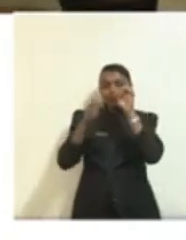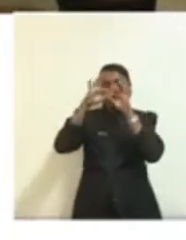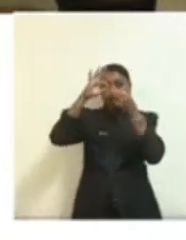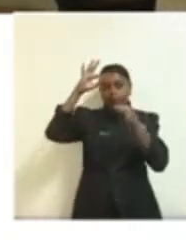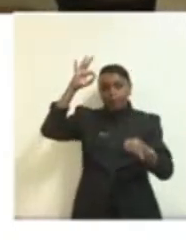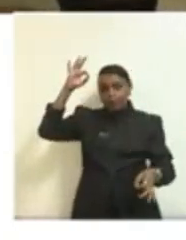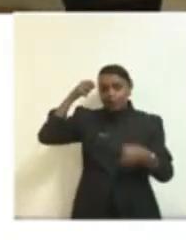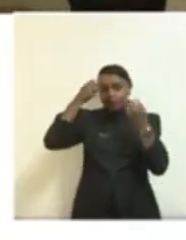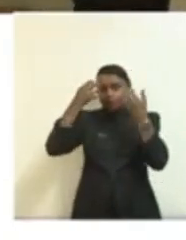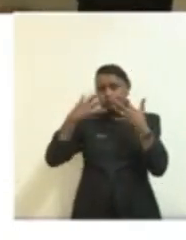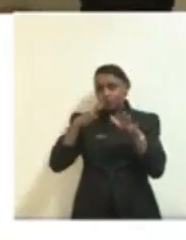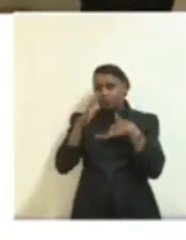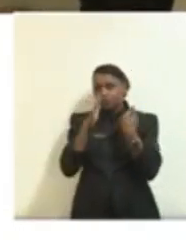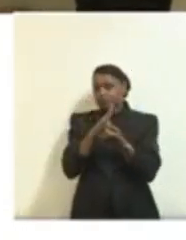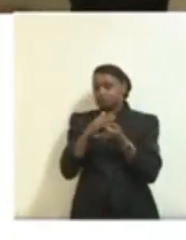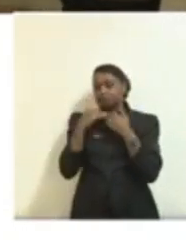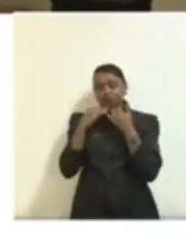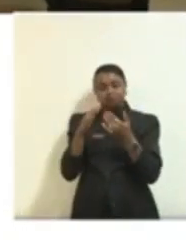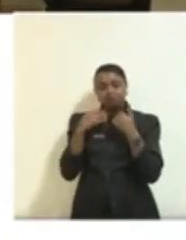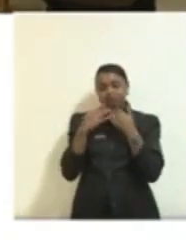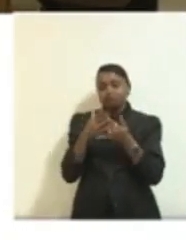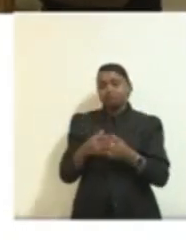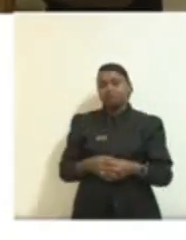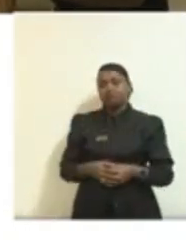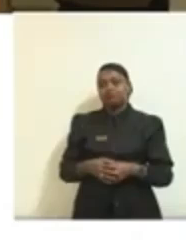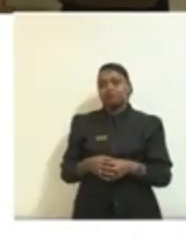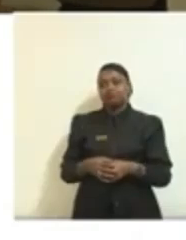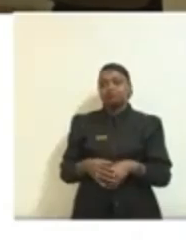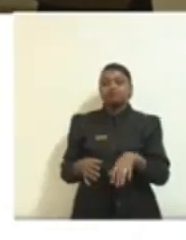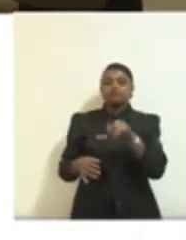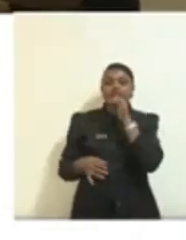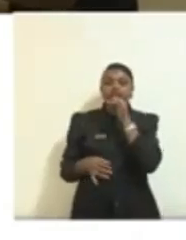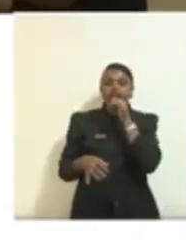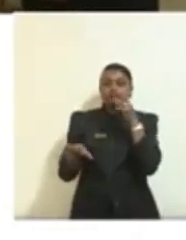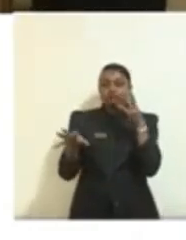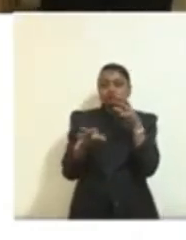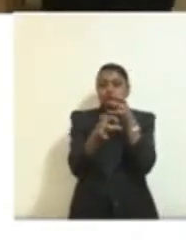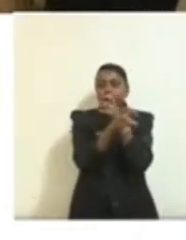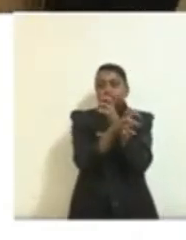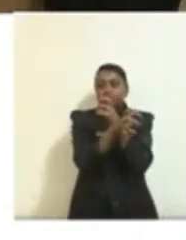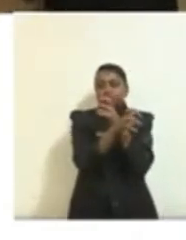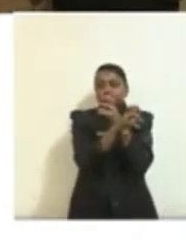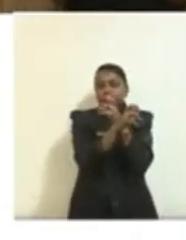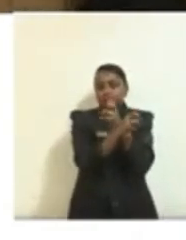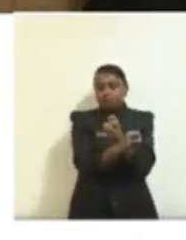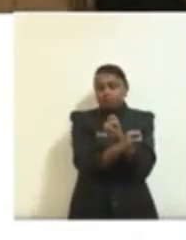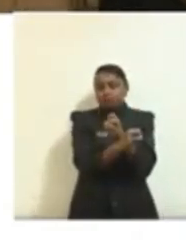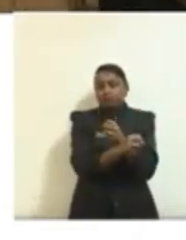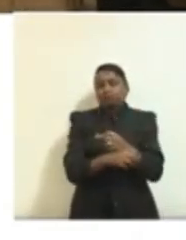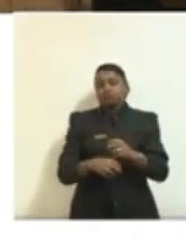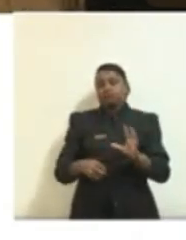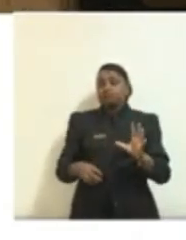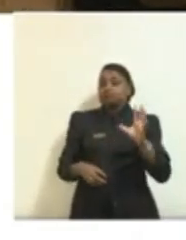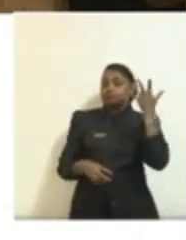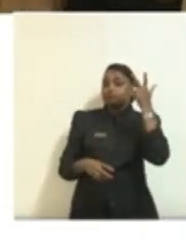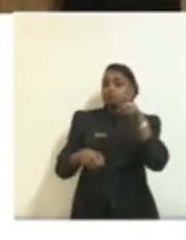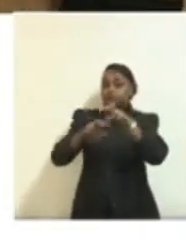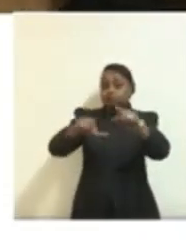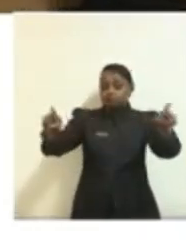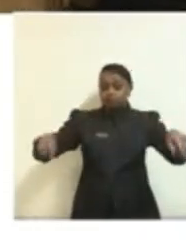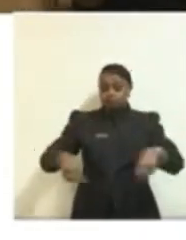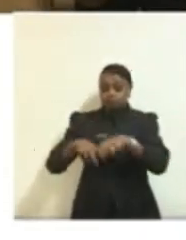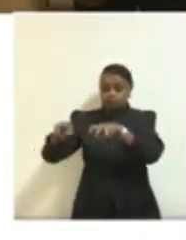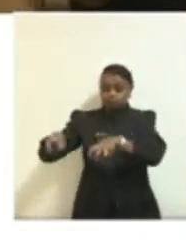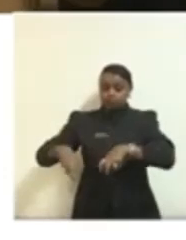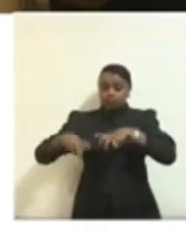me deter nesse aqui, que é seca. Eventos de seca. Foram estudadas parcelas de campo, remanescentes